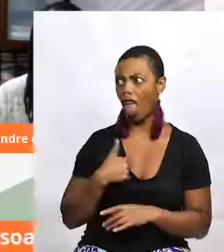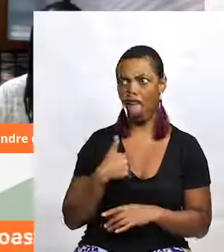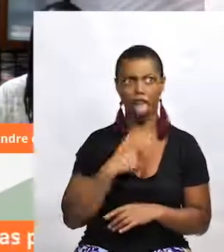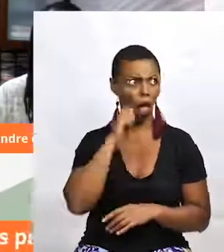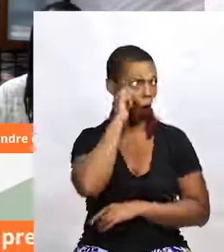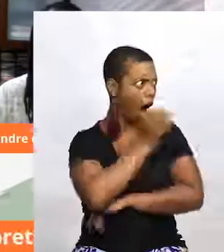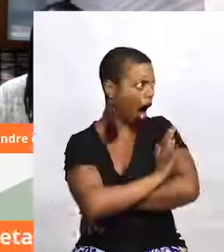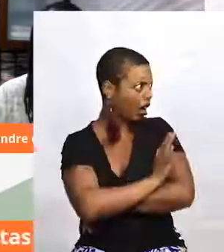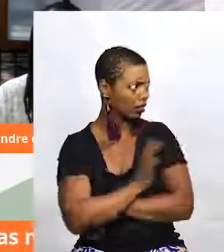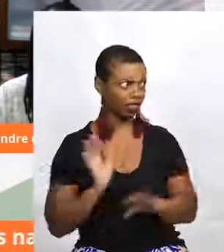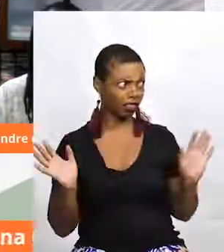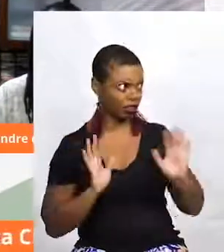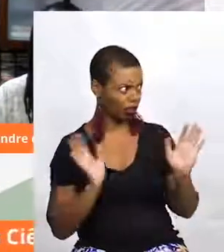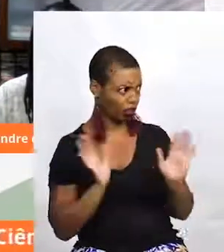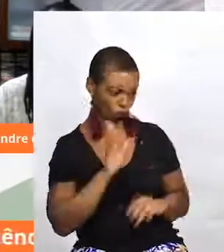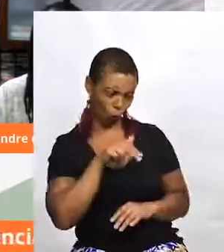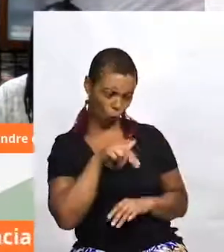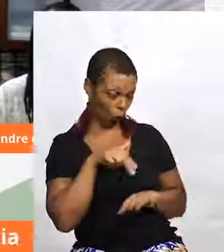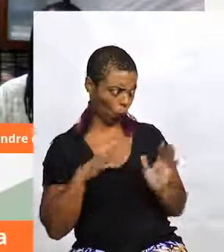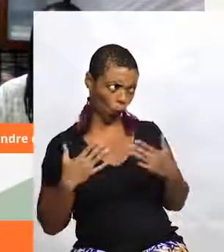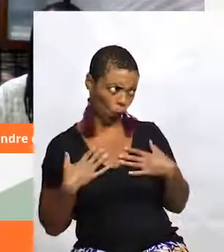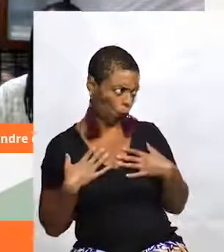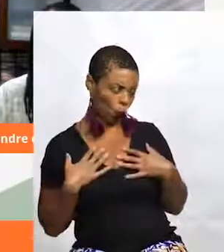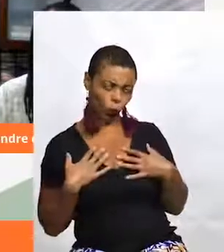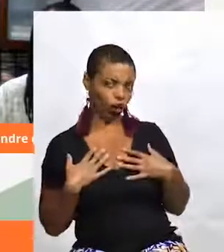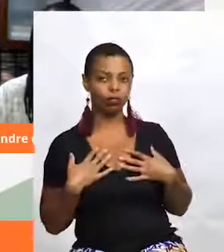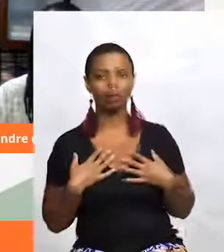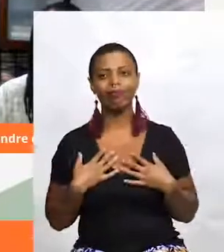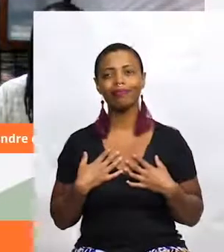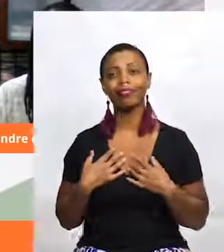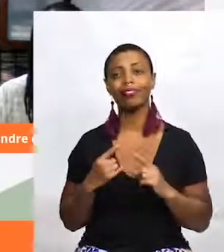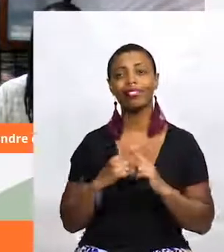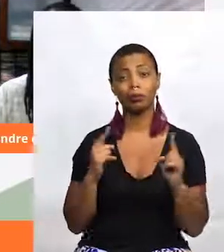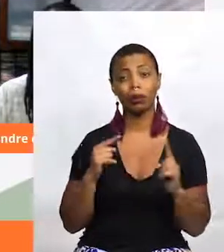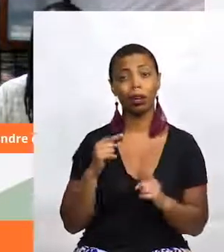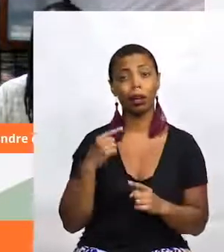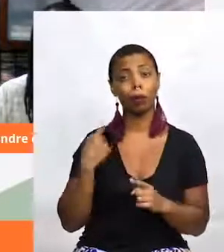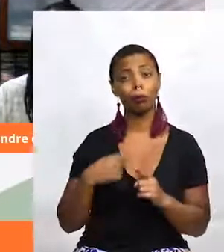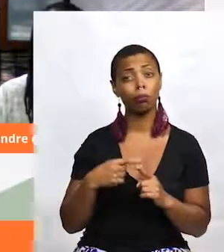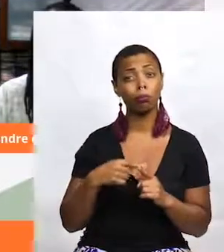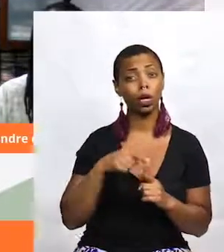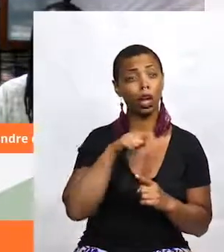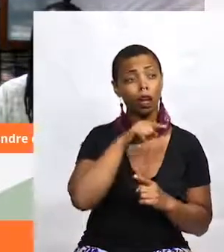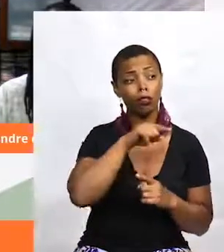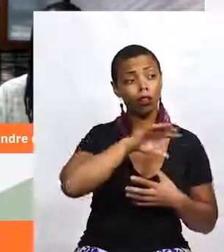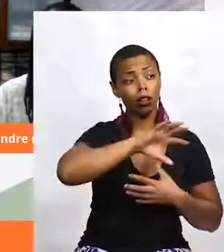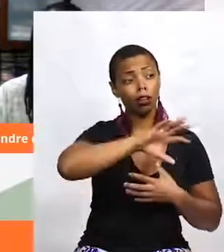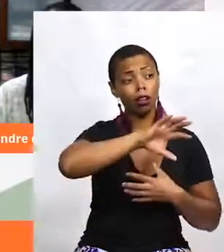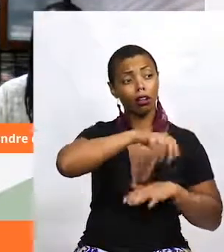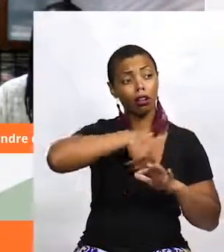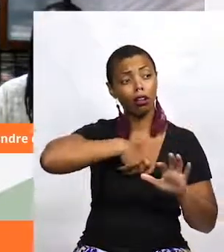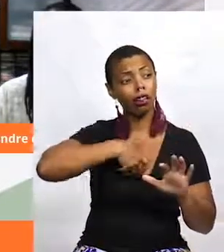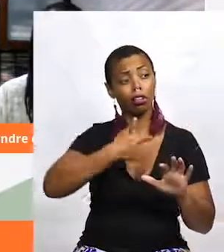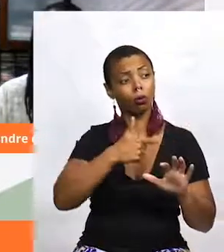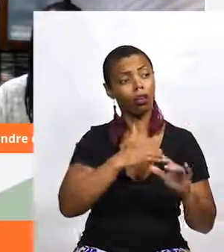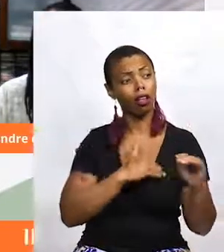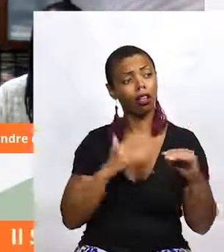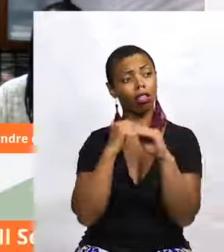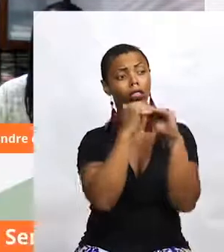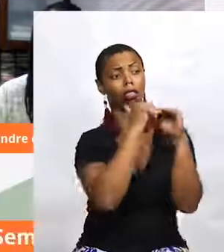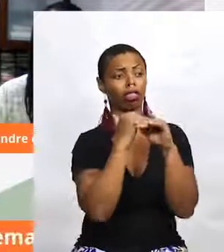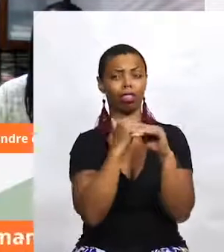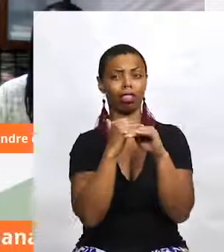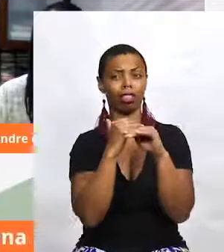estou sendo racista com você de jeito nenhum. É porque você não está à nossa altura.